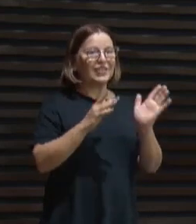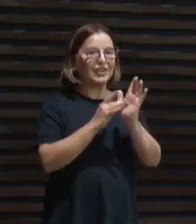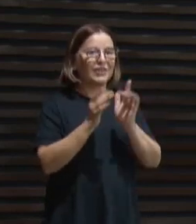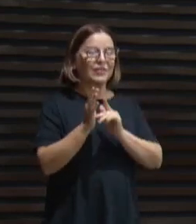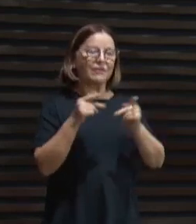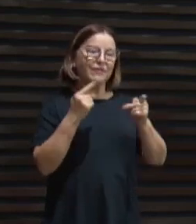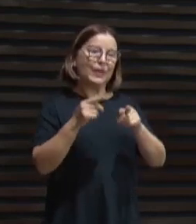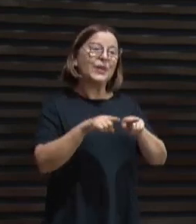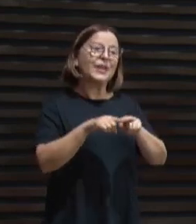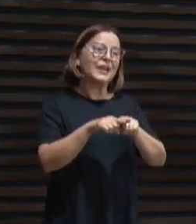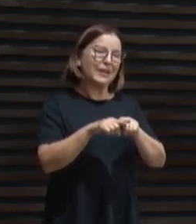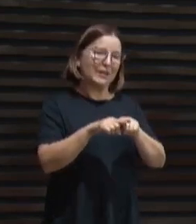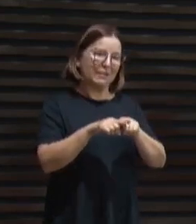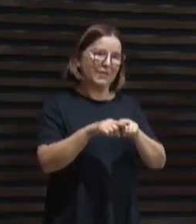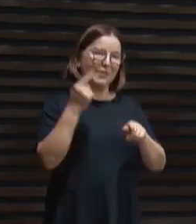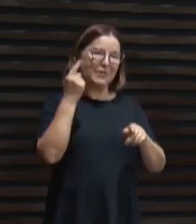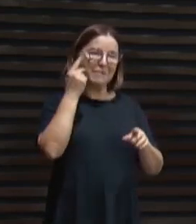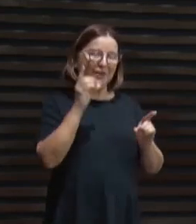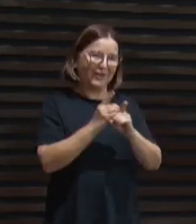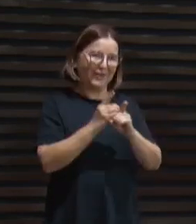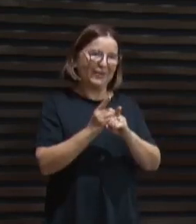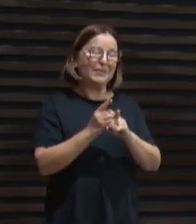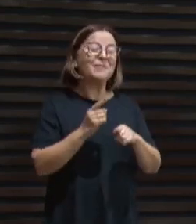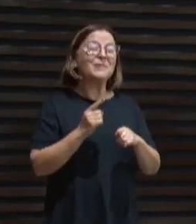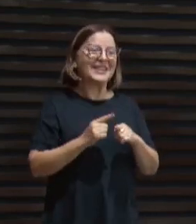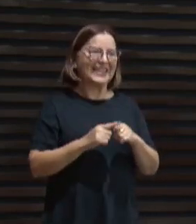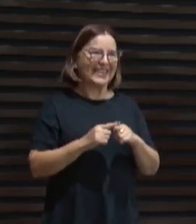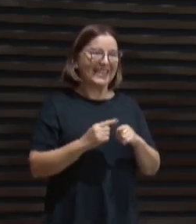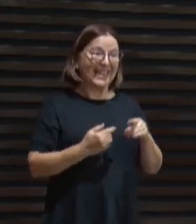Deus por meio da sua ressurreição.